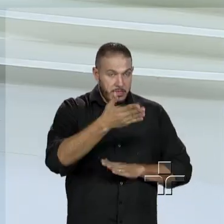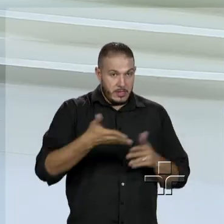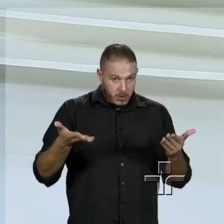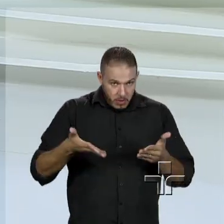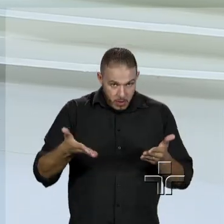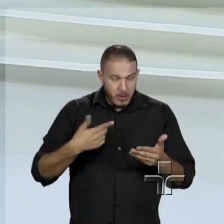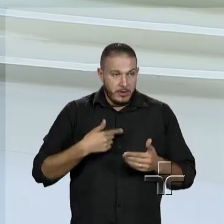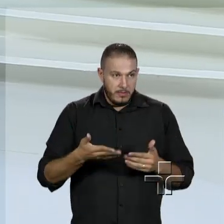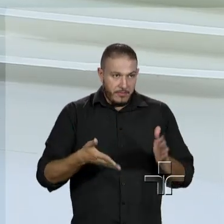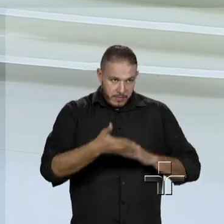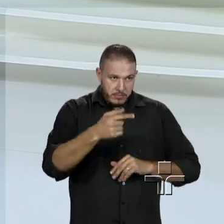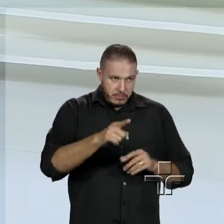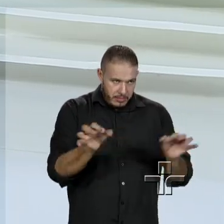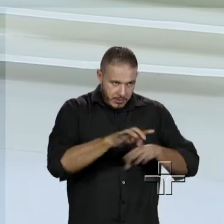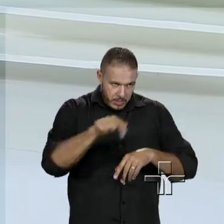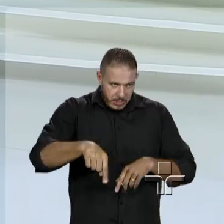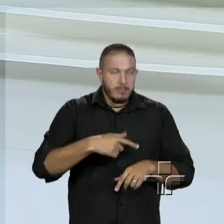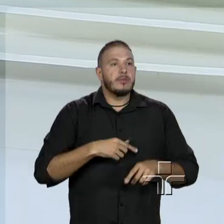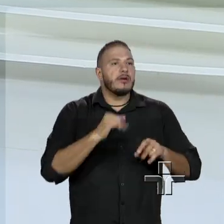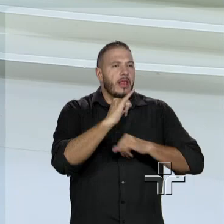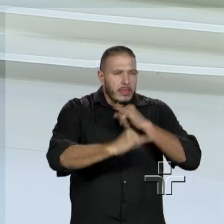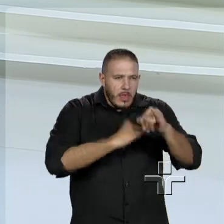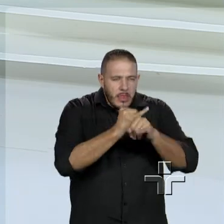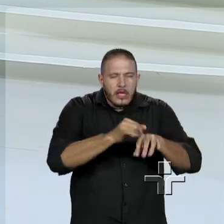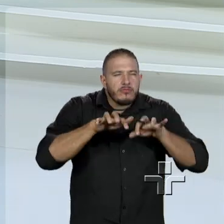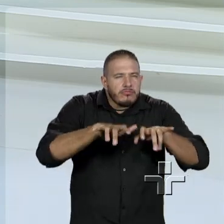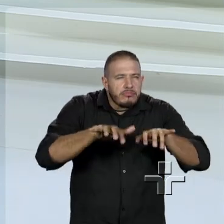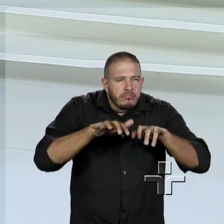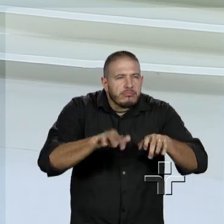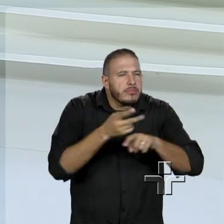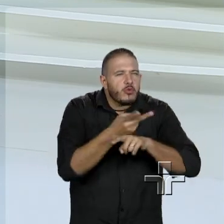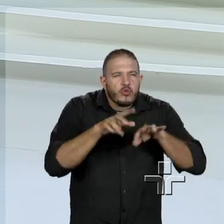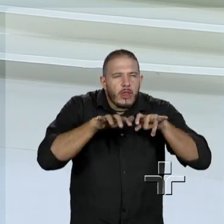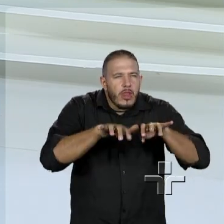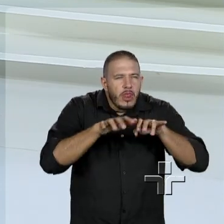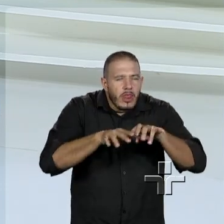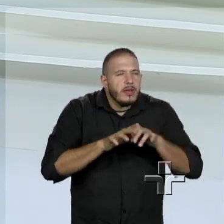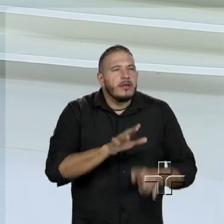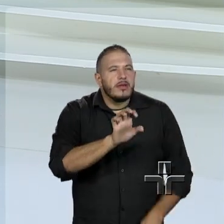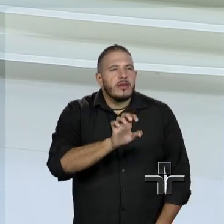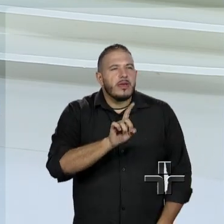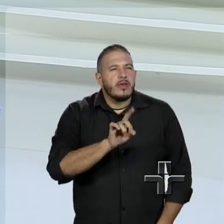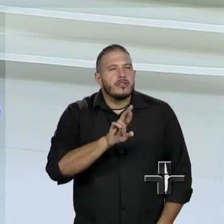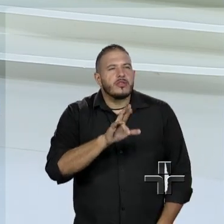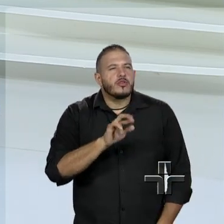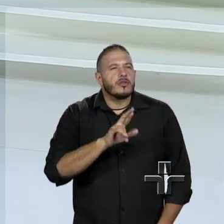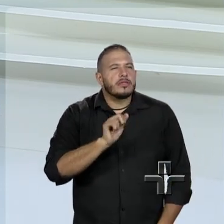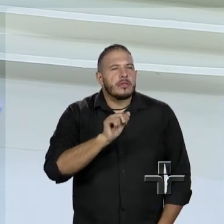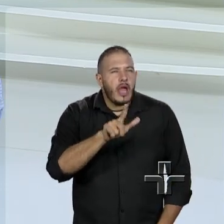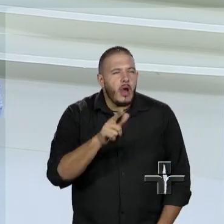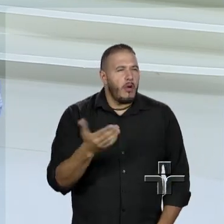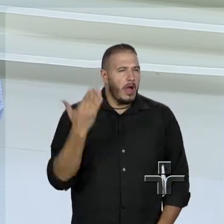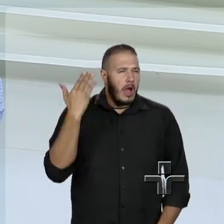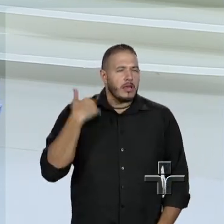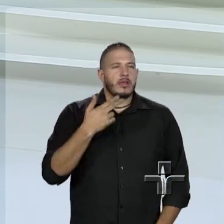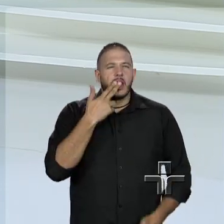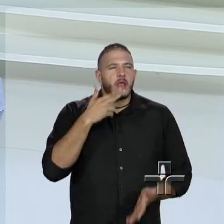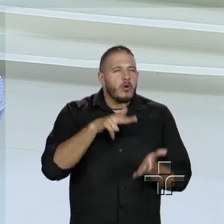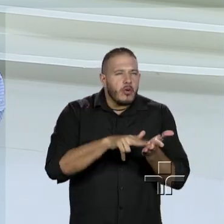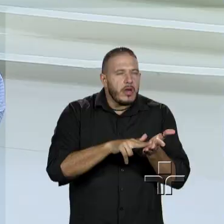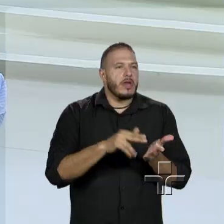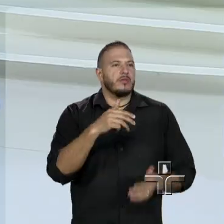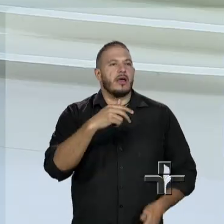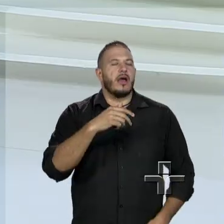entram na internet e leiam os editoriais do Correio da Manhã,